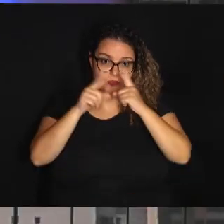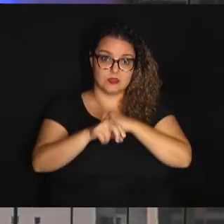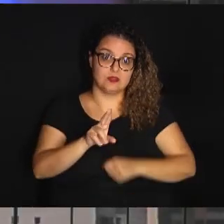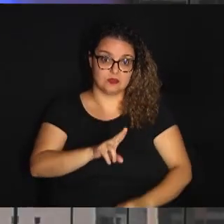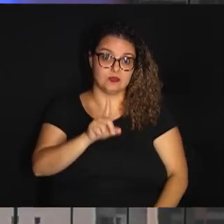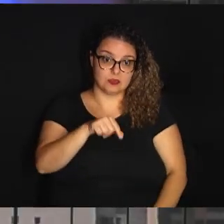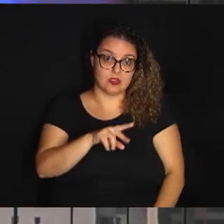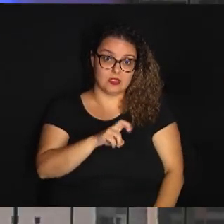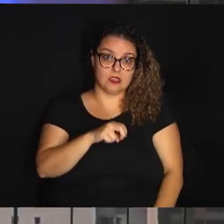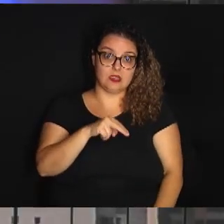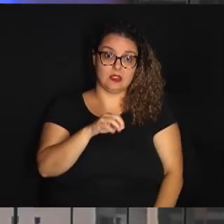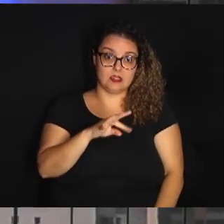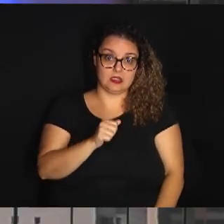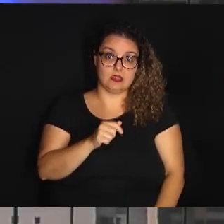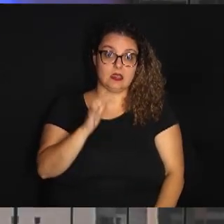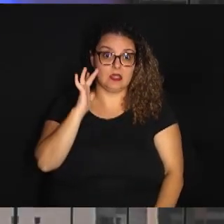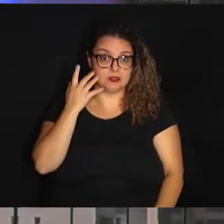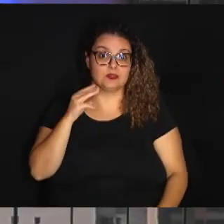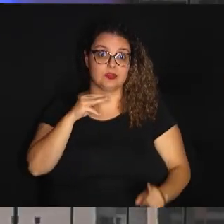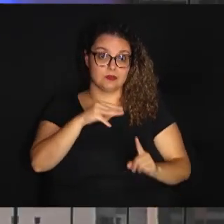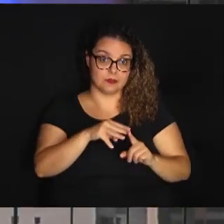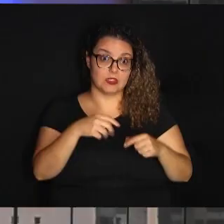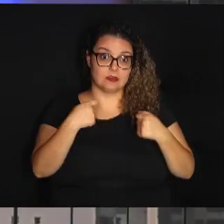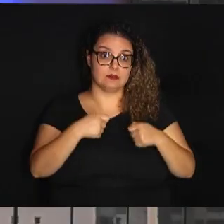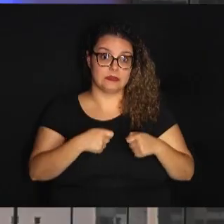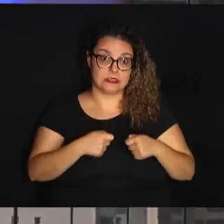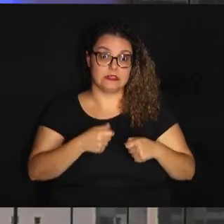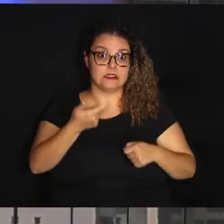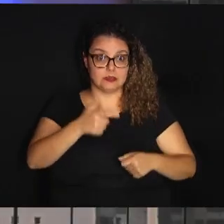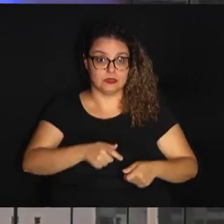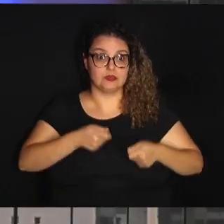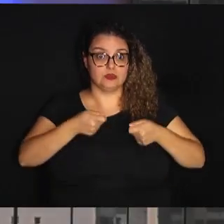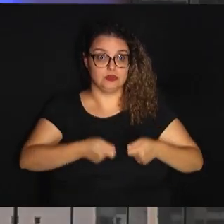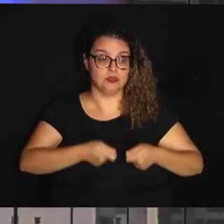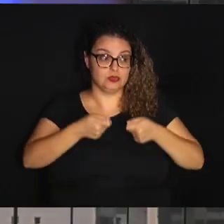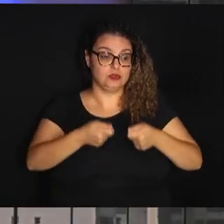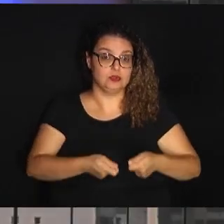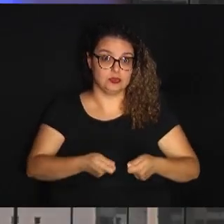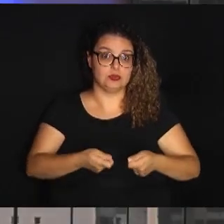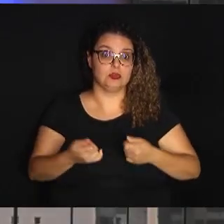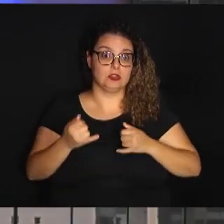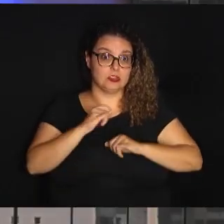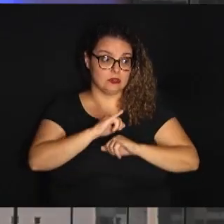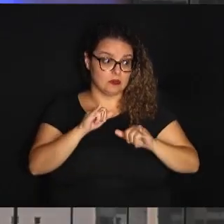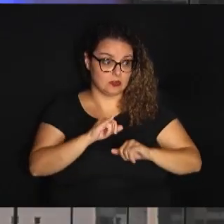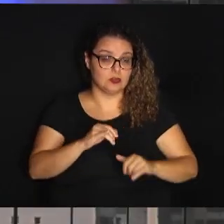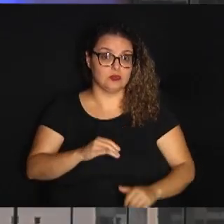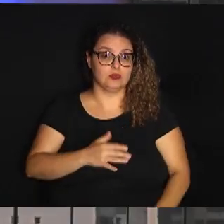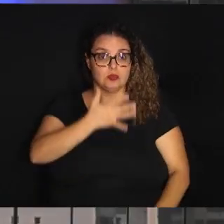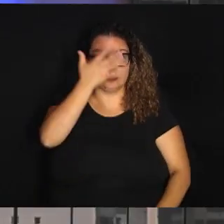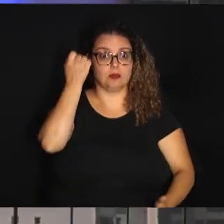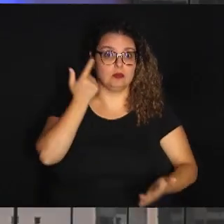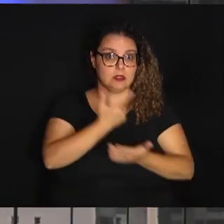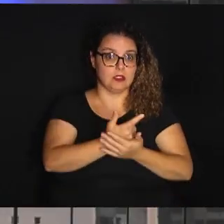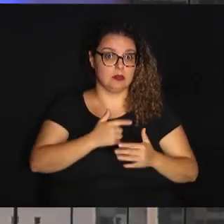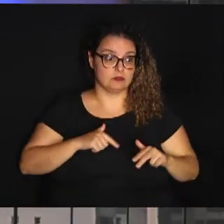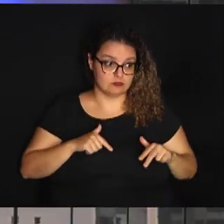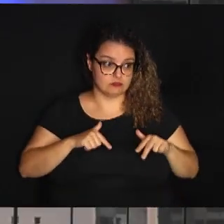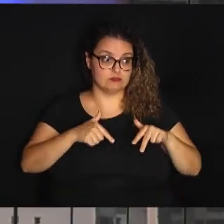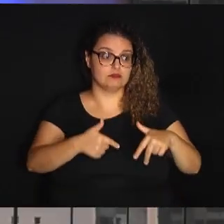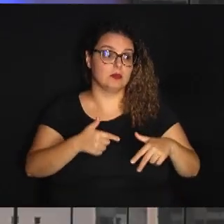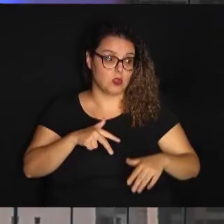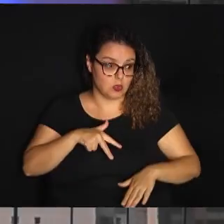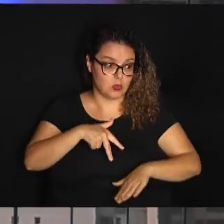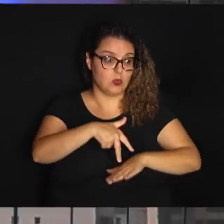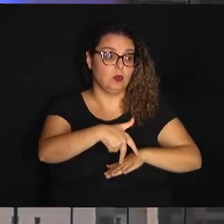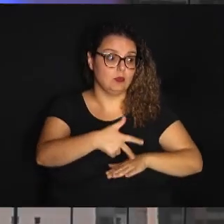gente realmente implementar, né, Renata? Acho que é uma meta que a gente precisa perseguir. E você falou do consumidor, ele tem um